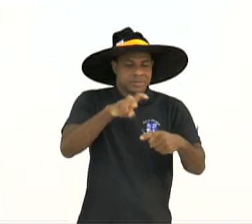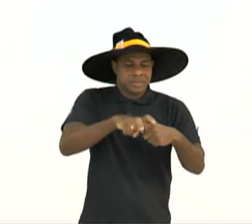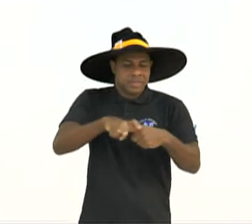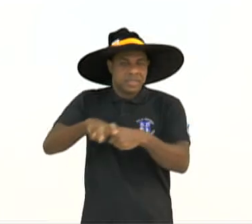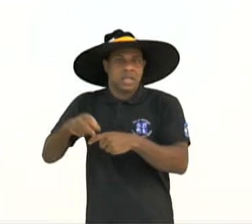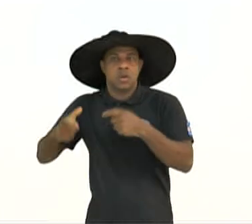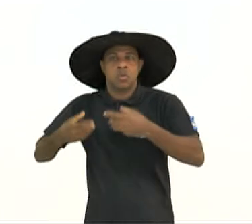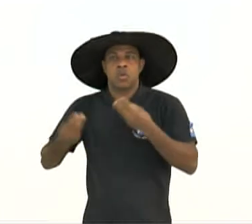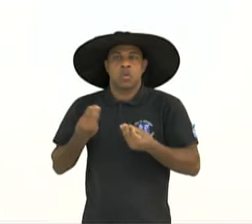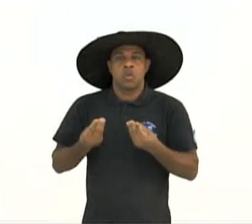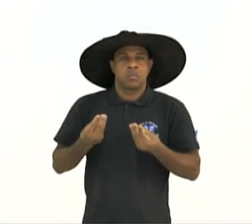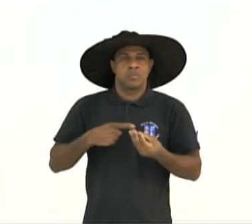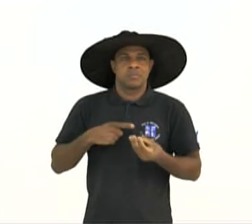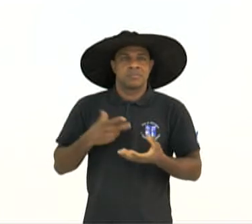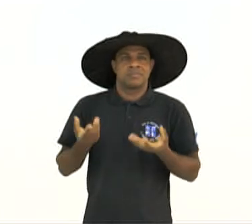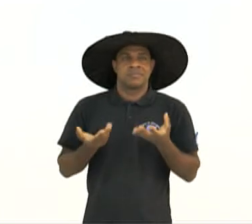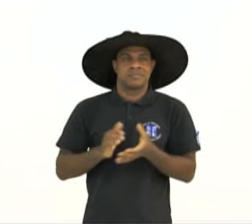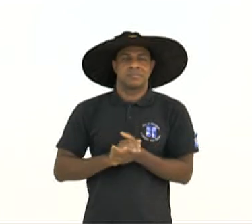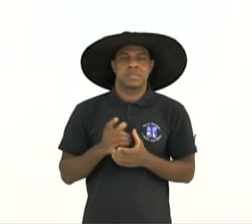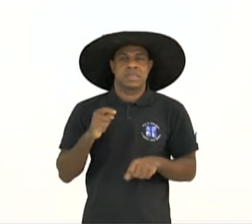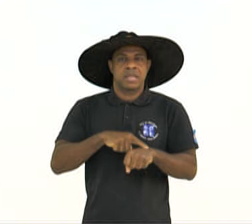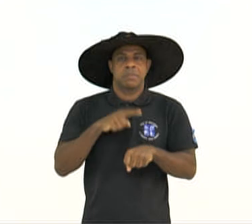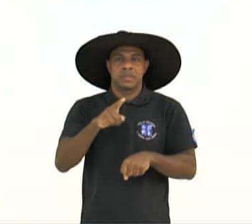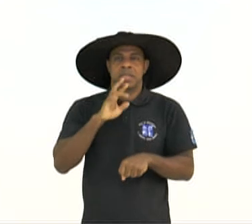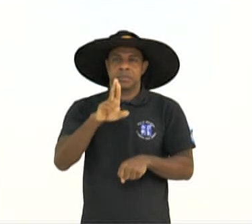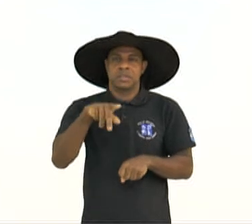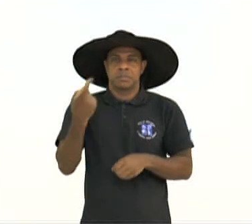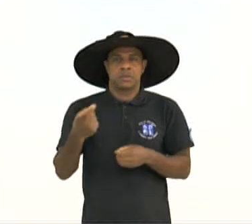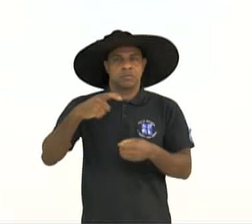program? Vou dar um tempinho para vocês responderem e a gente já volta.